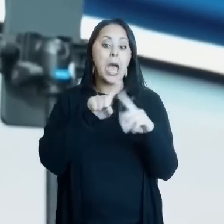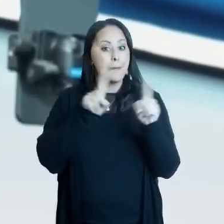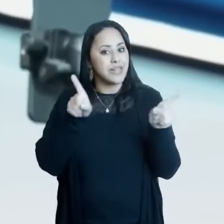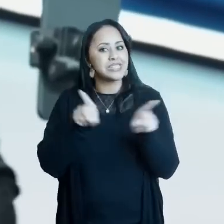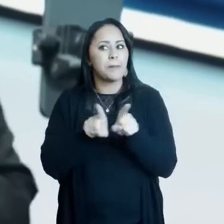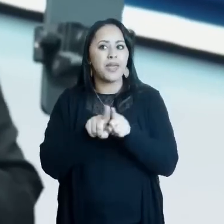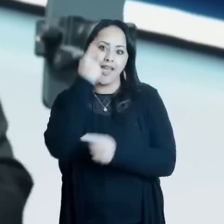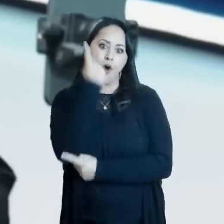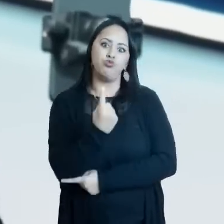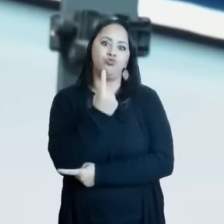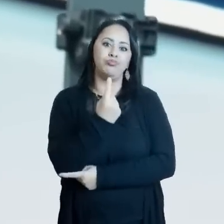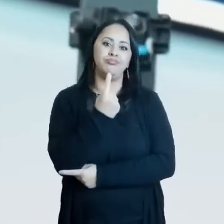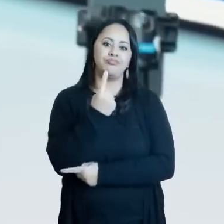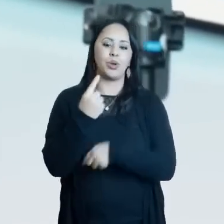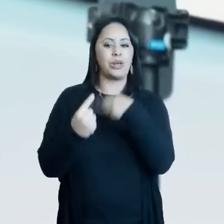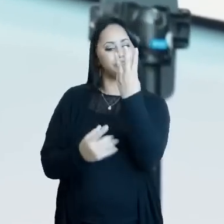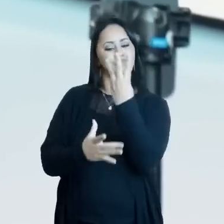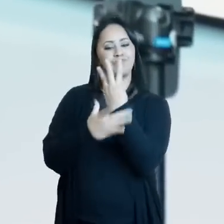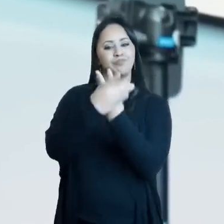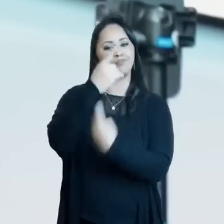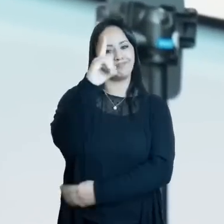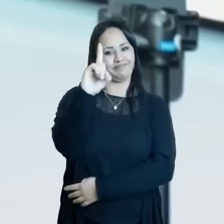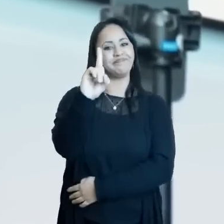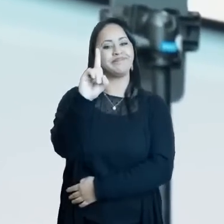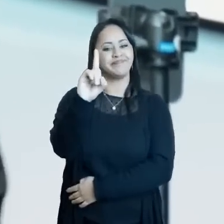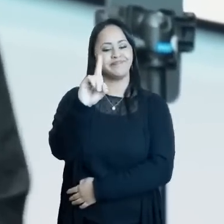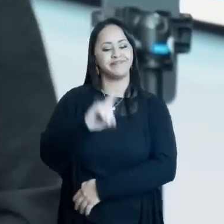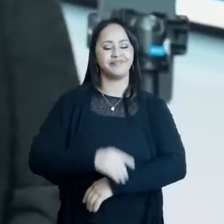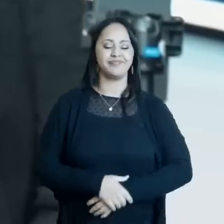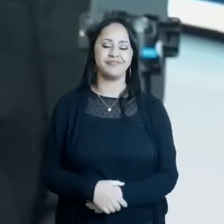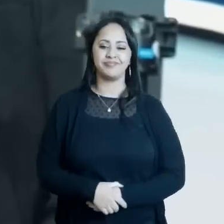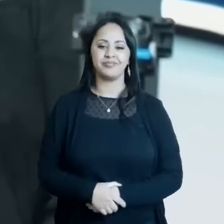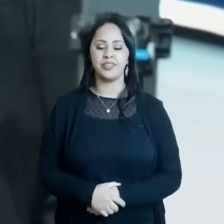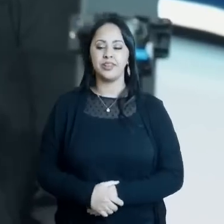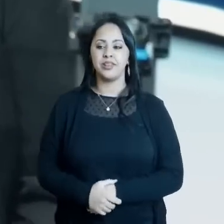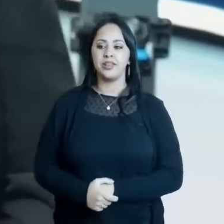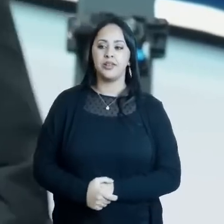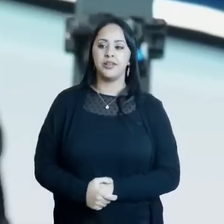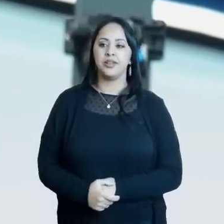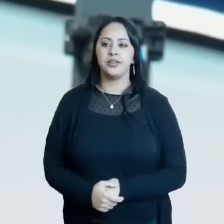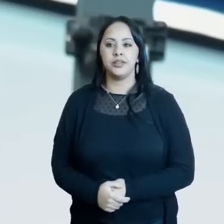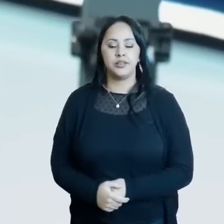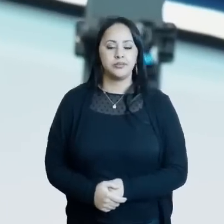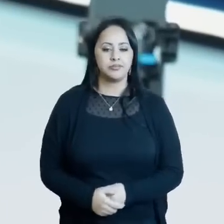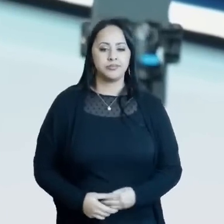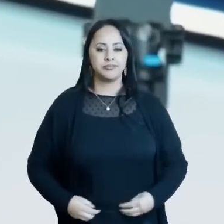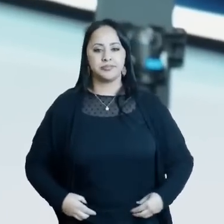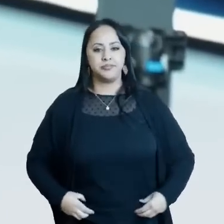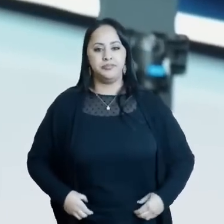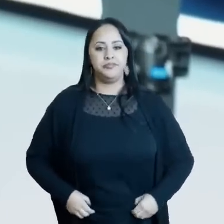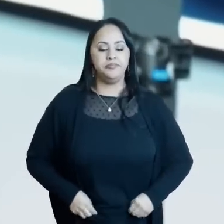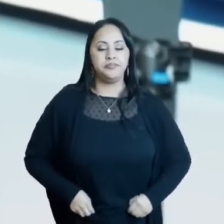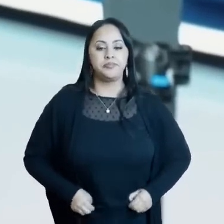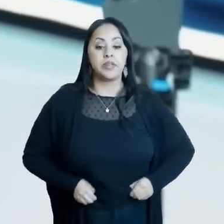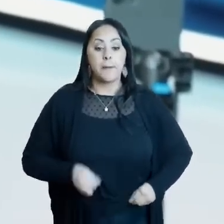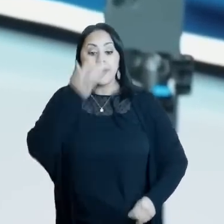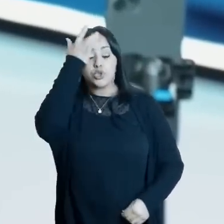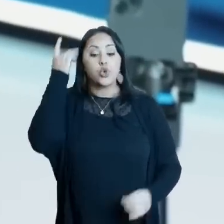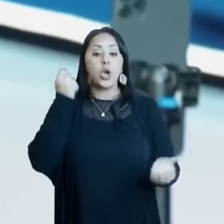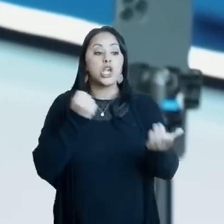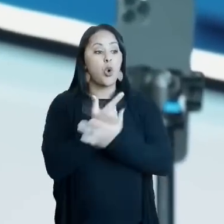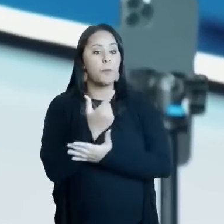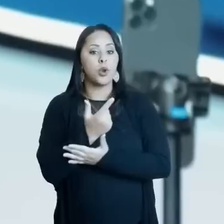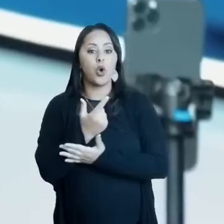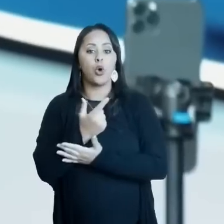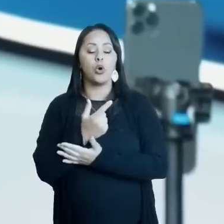visão sua sobre ele. Manda aí. Boa. Só responde quem comprou o evento online e ainda não